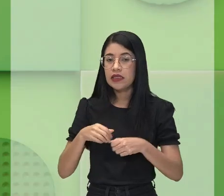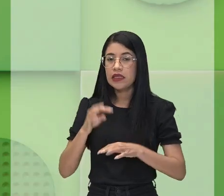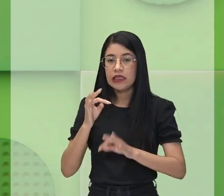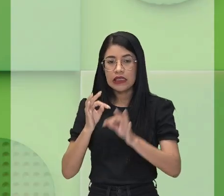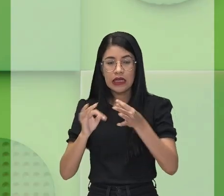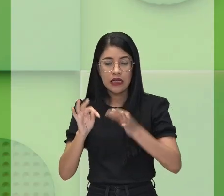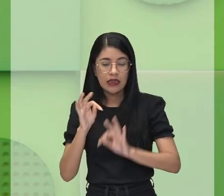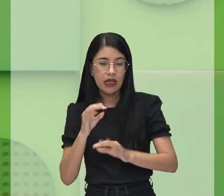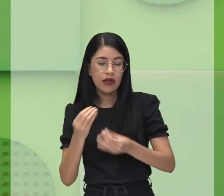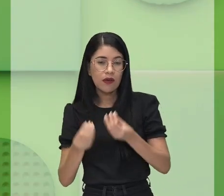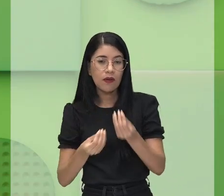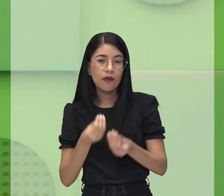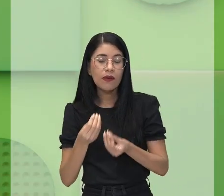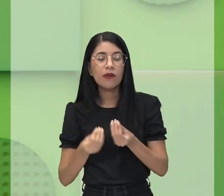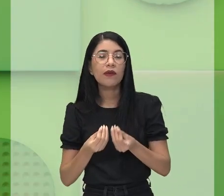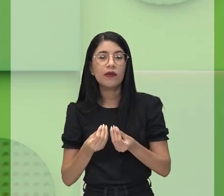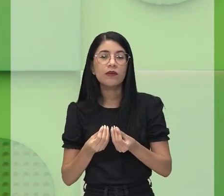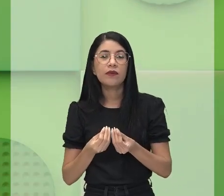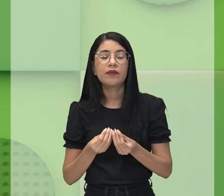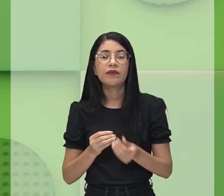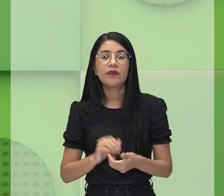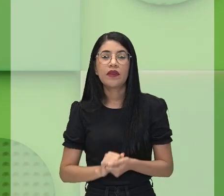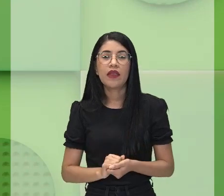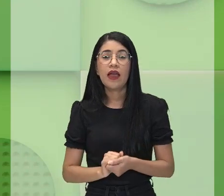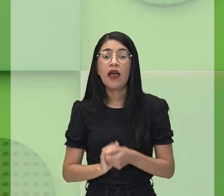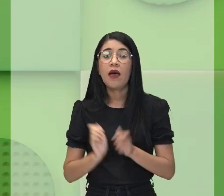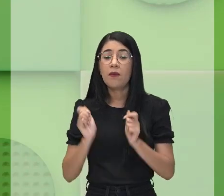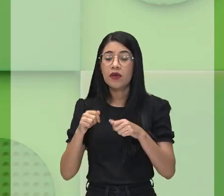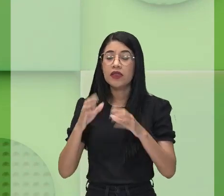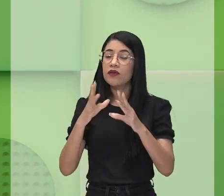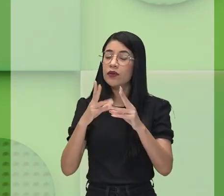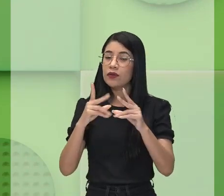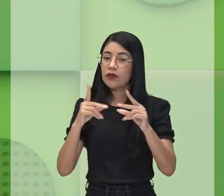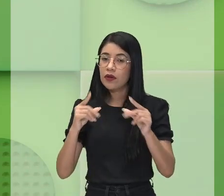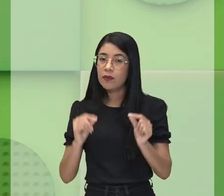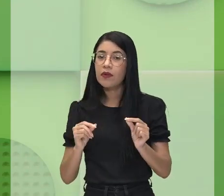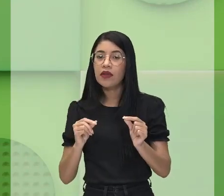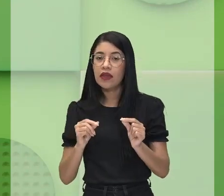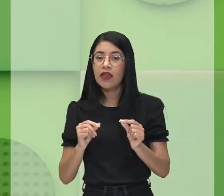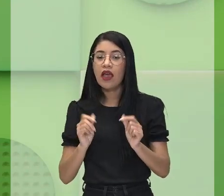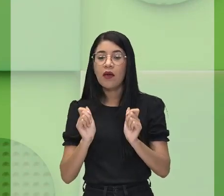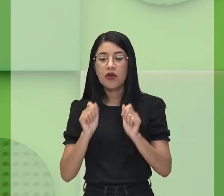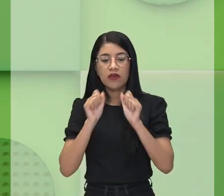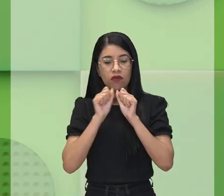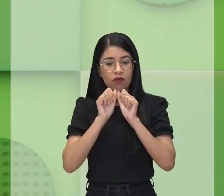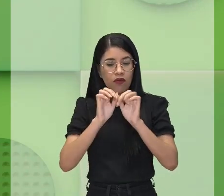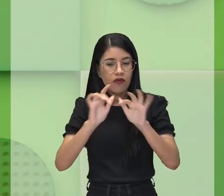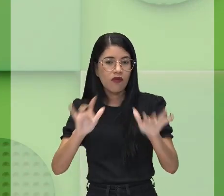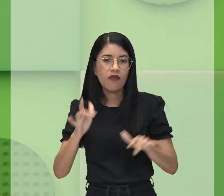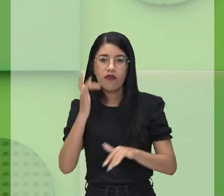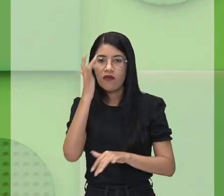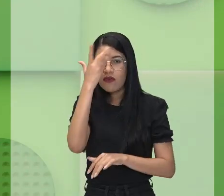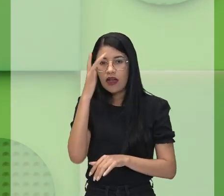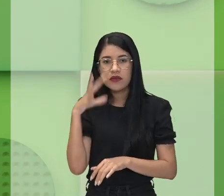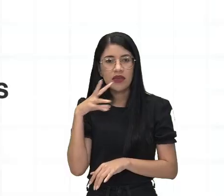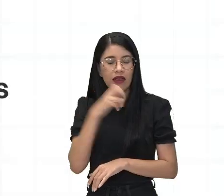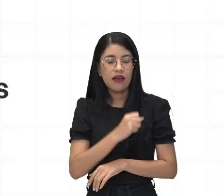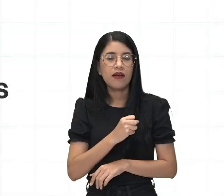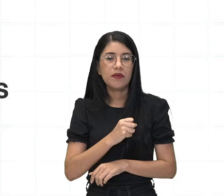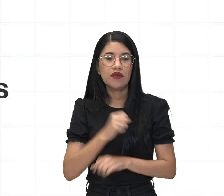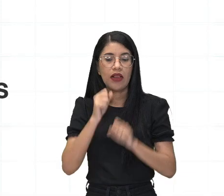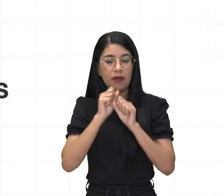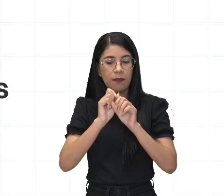tratado para poder ter ali a cura, né? Porque ele é facilmente transmissível entre as pessoas.